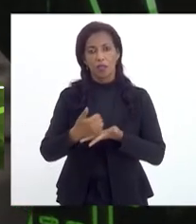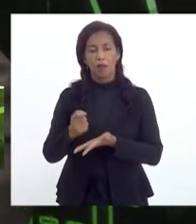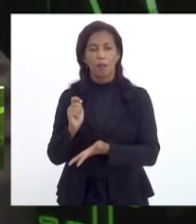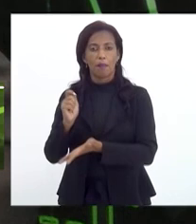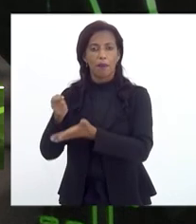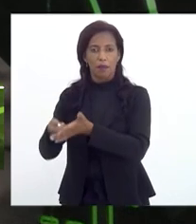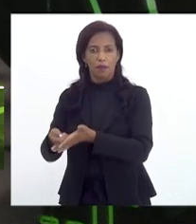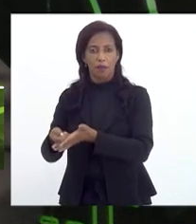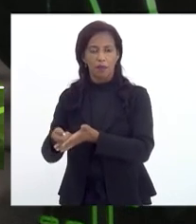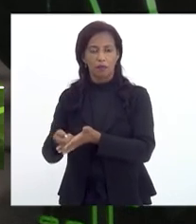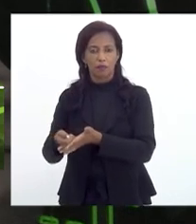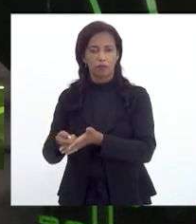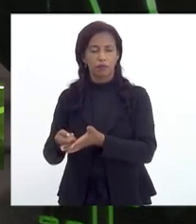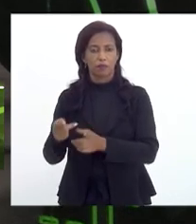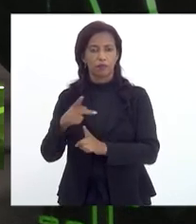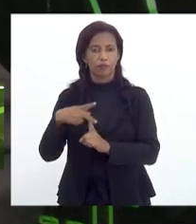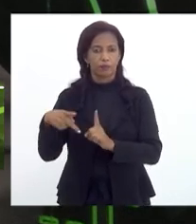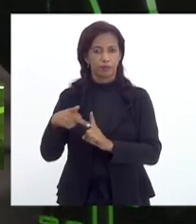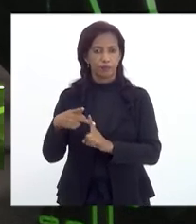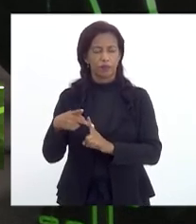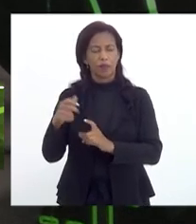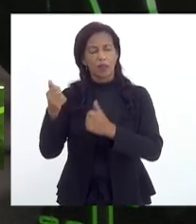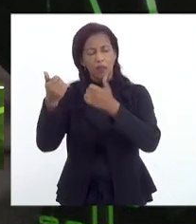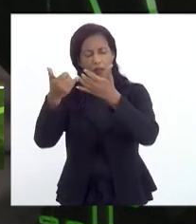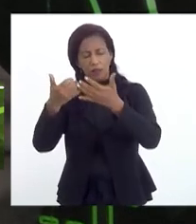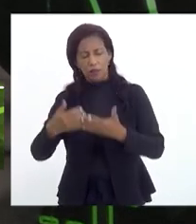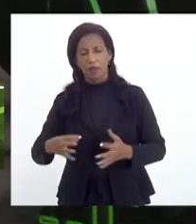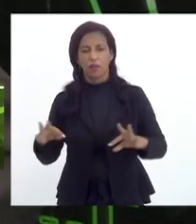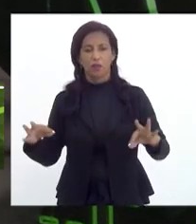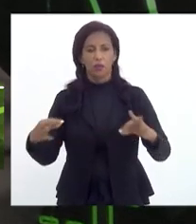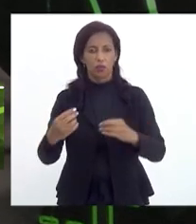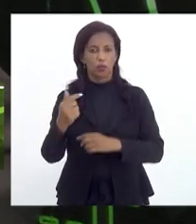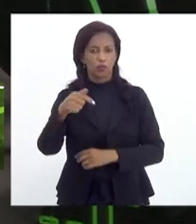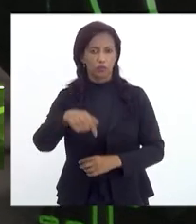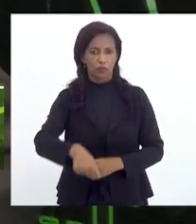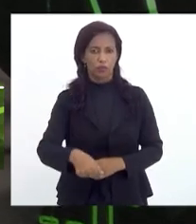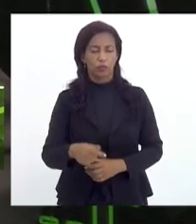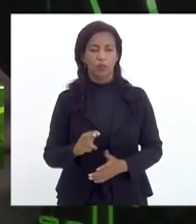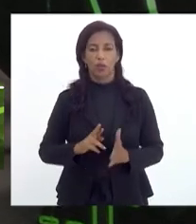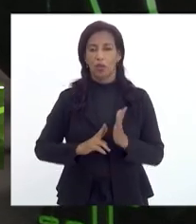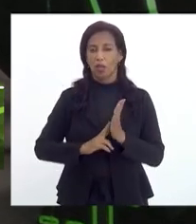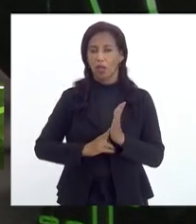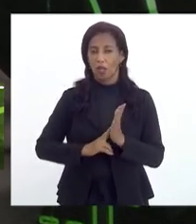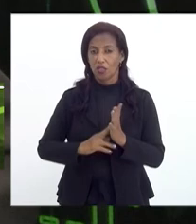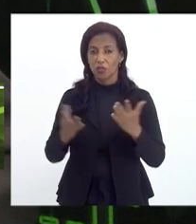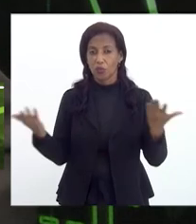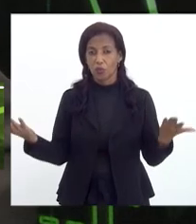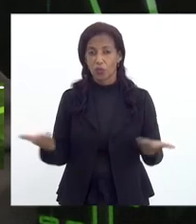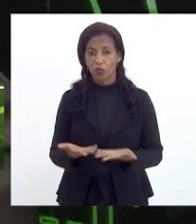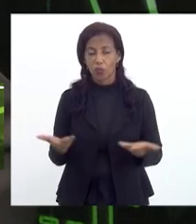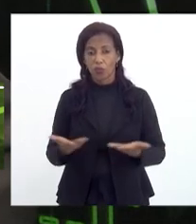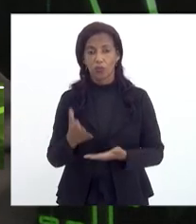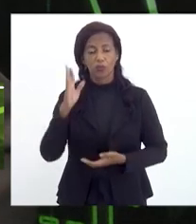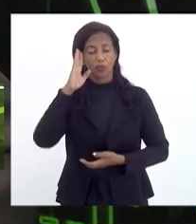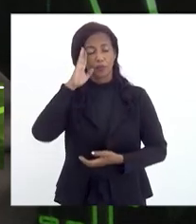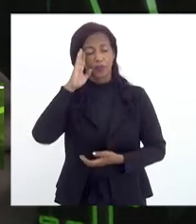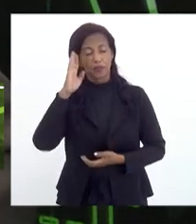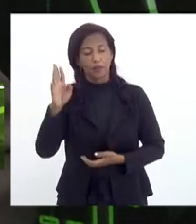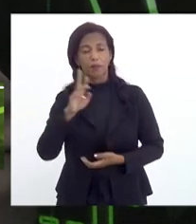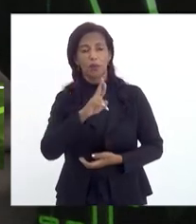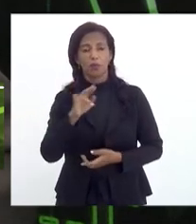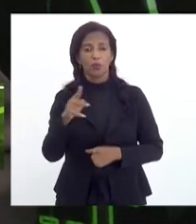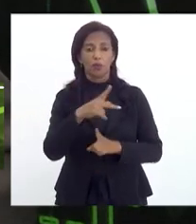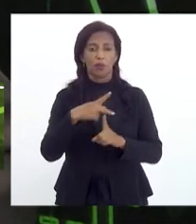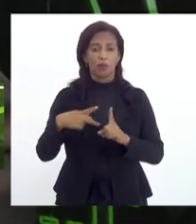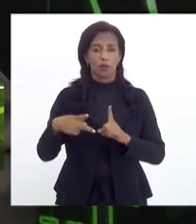Da Previdência Quero Esclarecer Para todos Aqui Que o regime Hoje Principal Do Rio Previdência